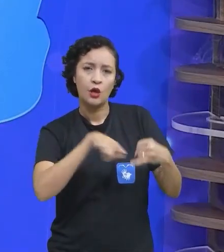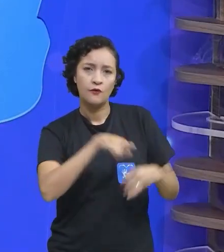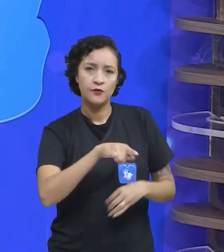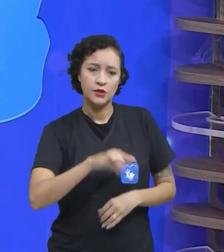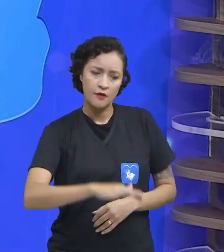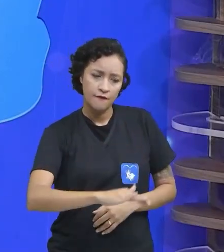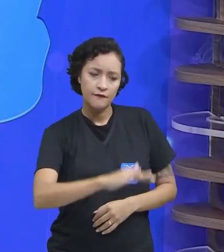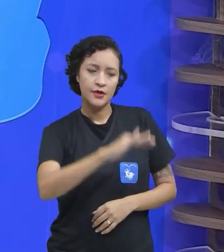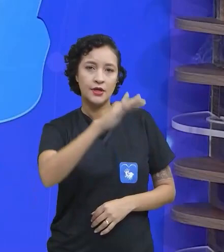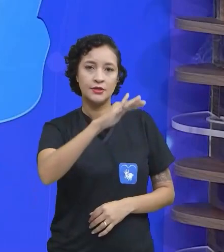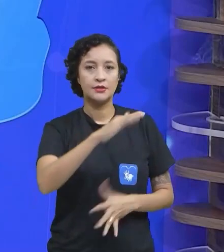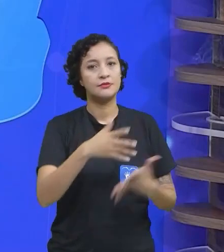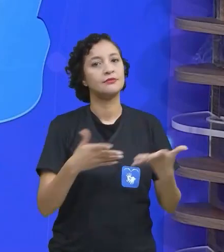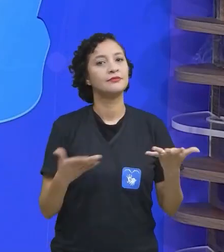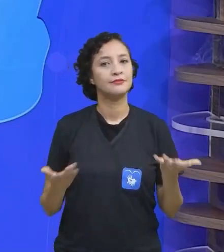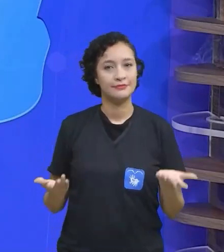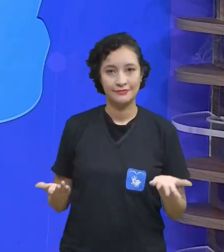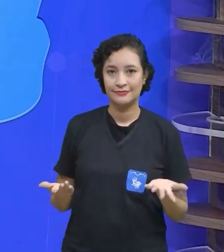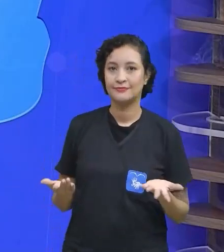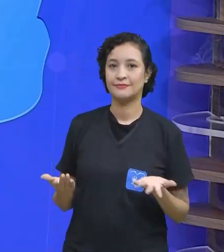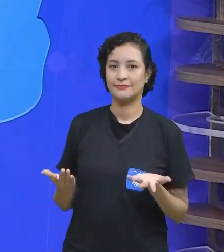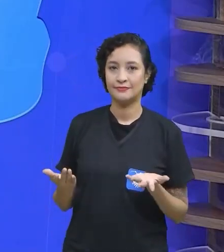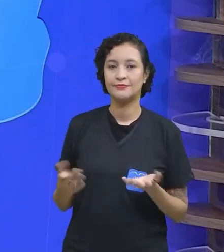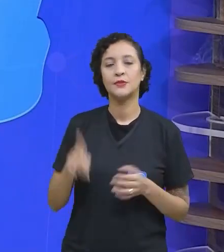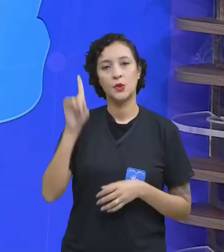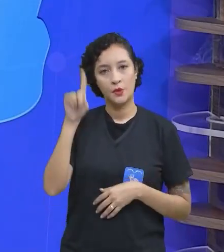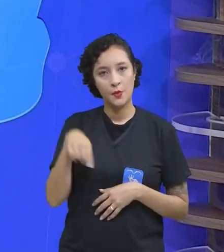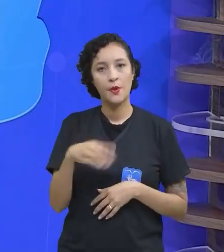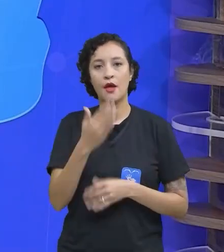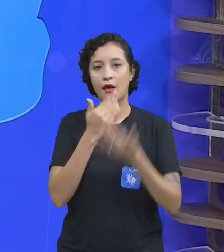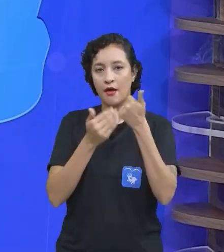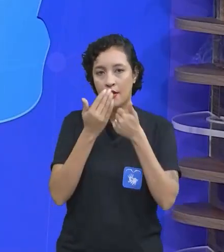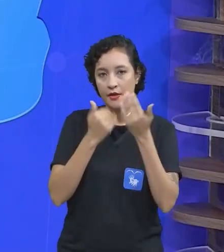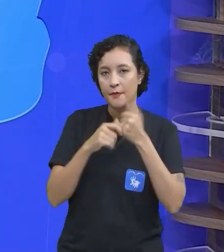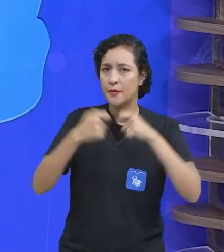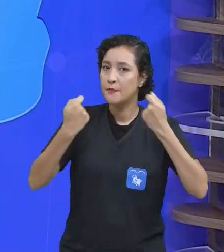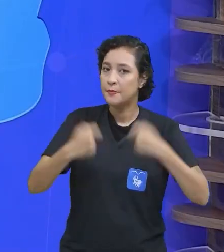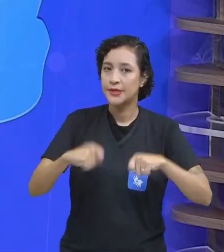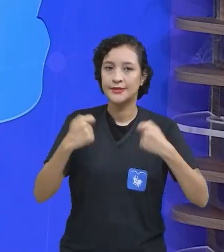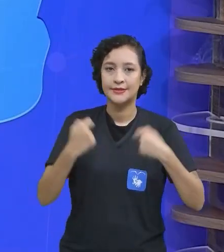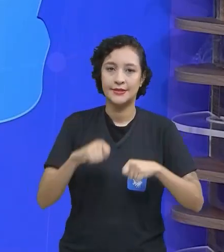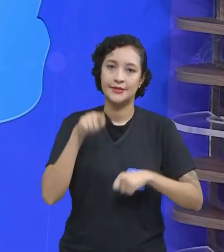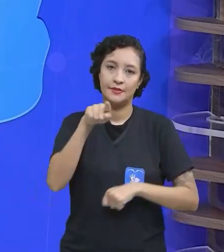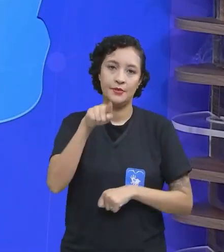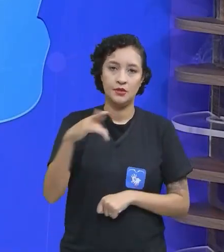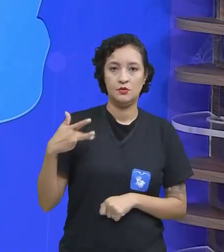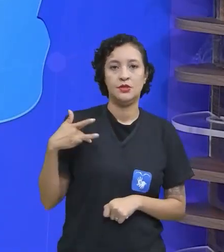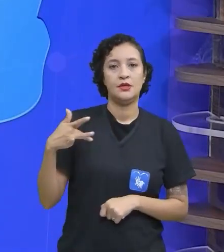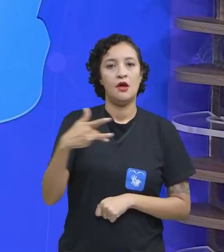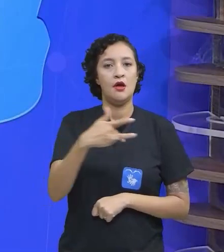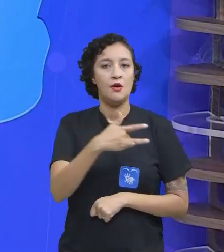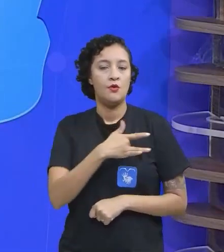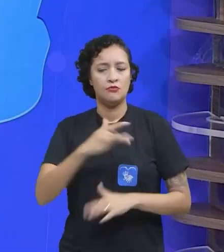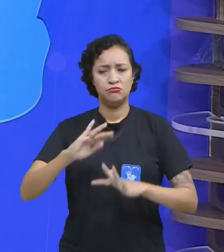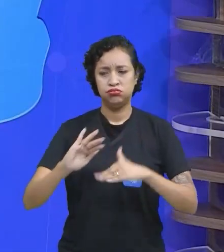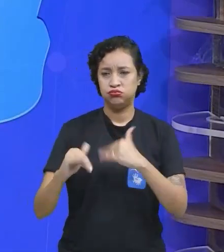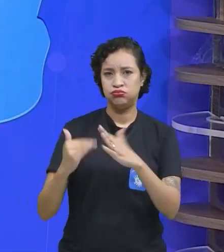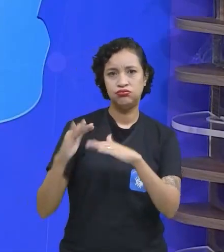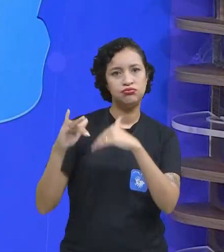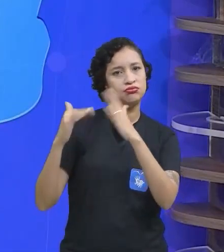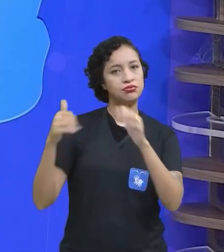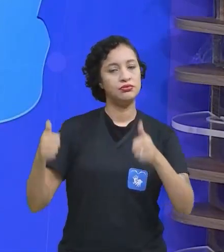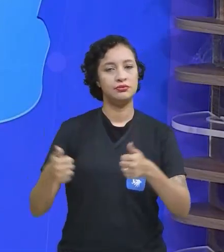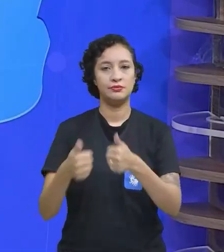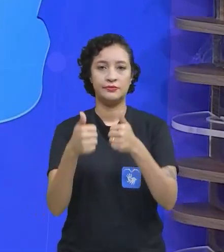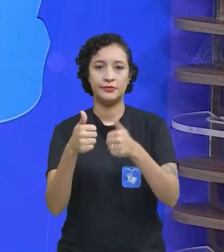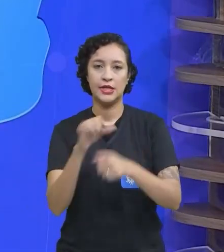crescer. Então, esse tipo de alimento ele é necessário para a sua saúde e para o seu desenvolvimento. Se você